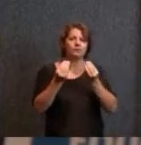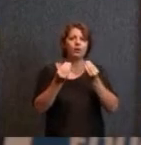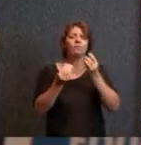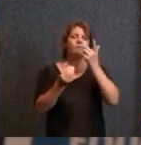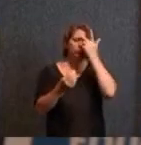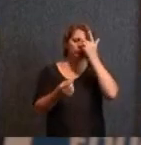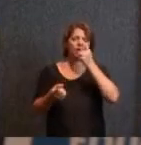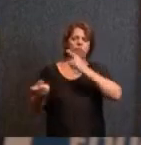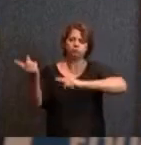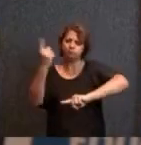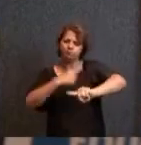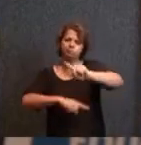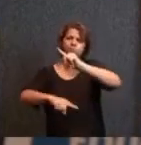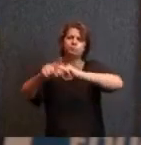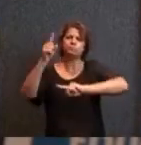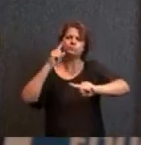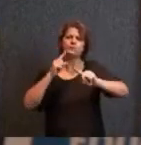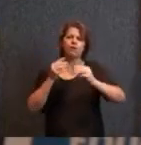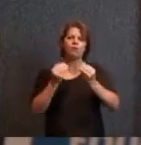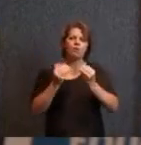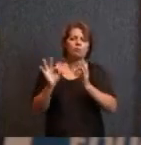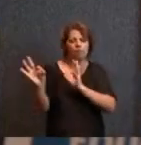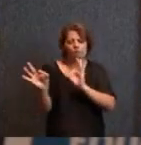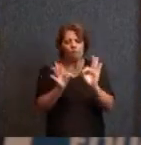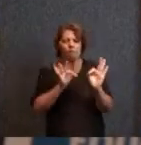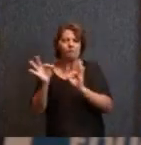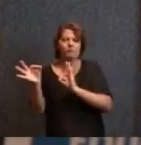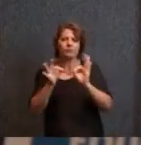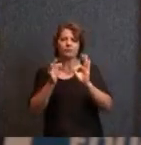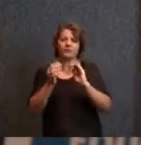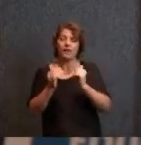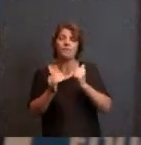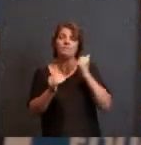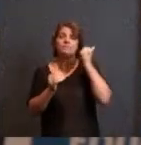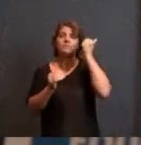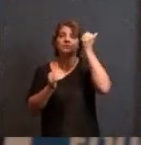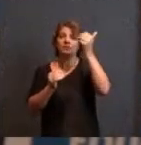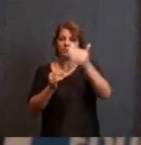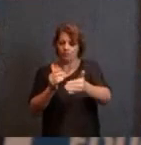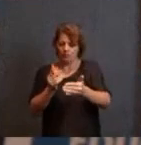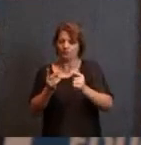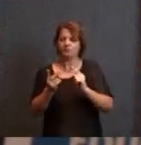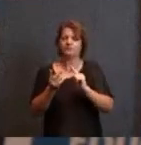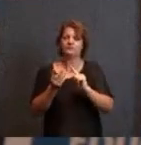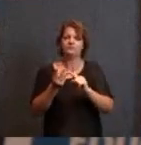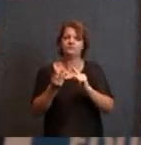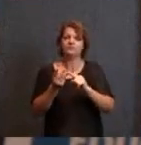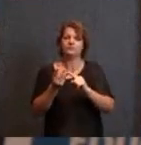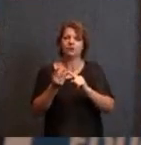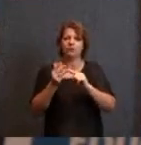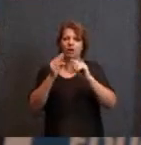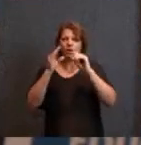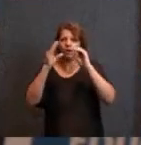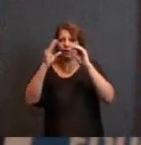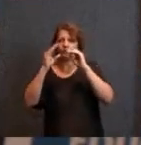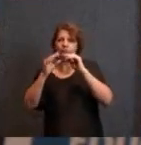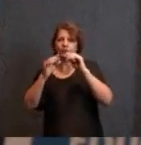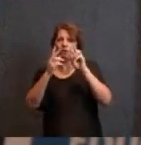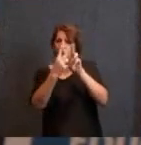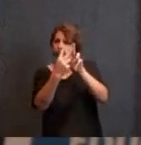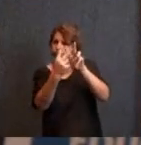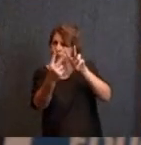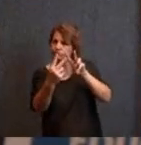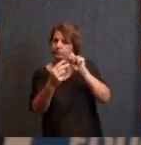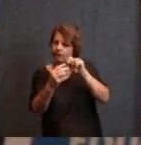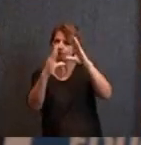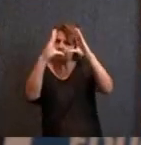orientadas sobre esse procedimento. Logo em seguida, nós vamos estar desligando a geração desse